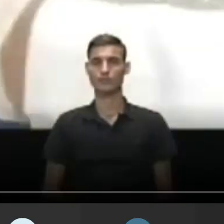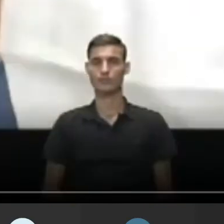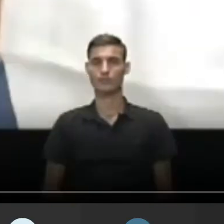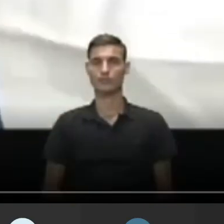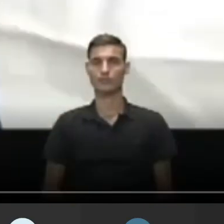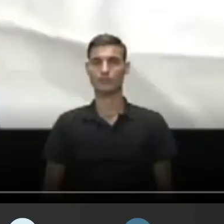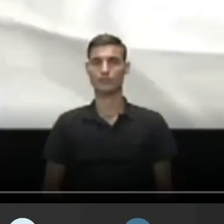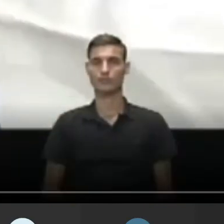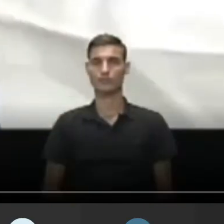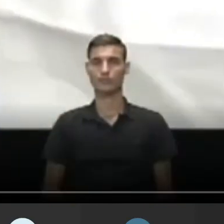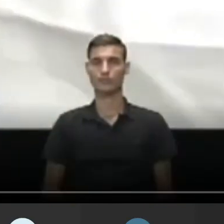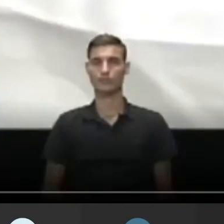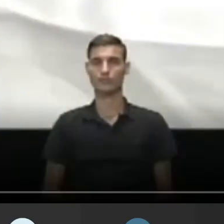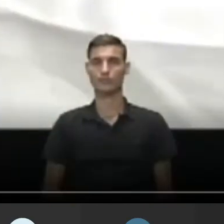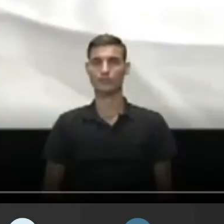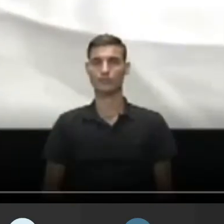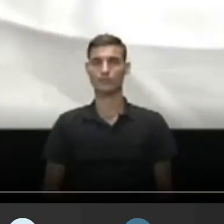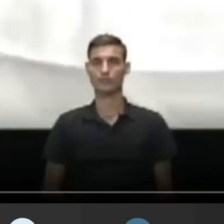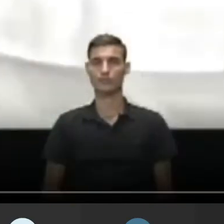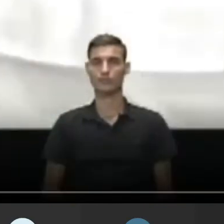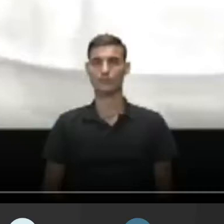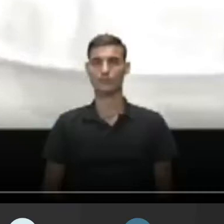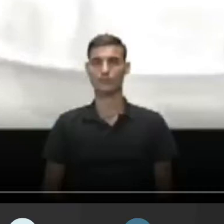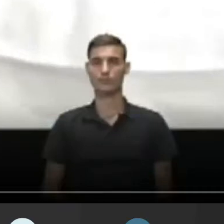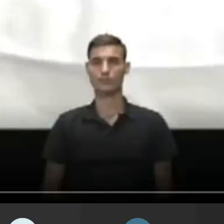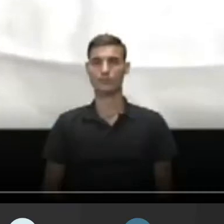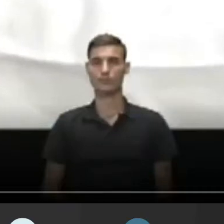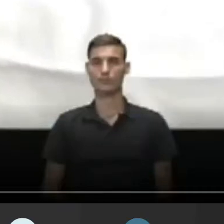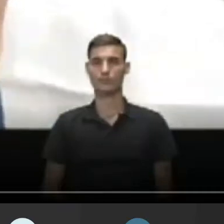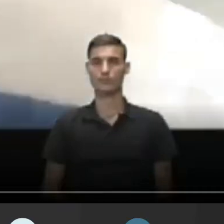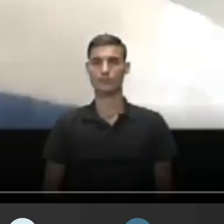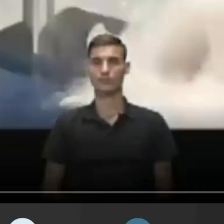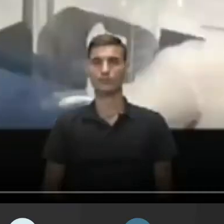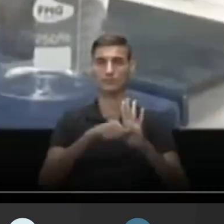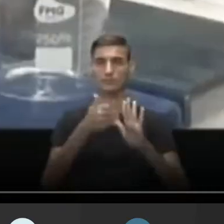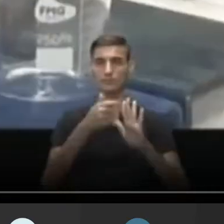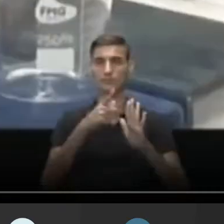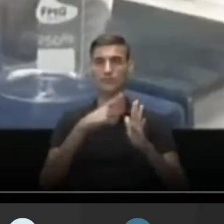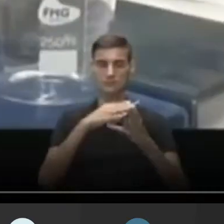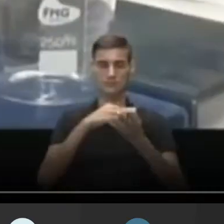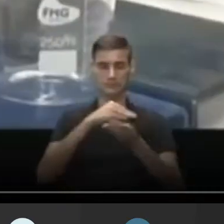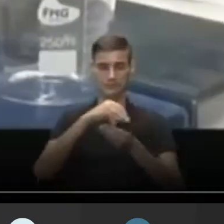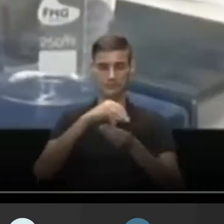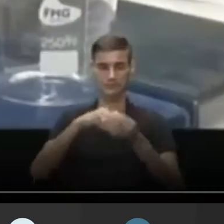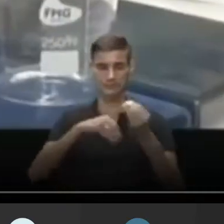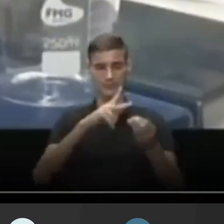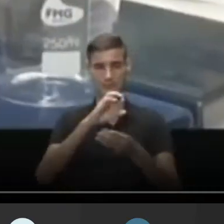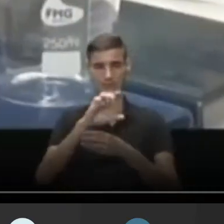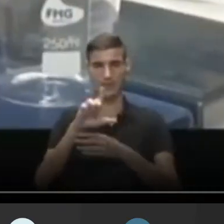Para assim obter a nossa terceira amostra. Certo?